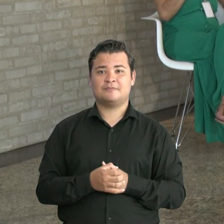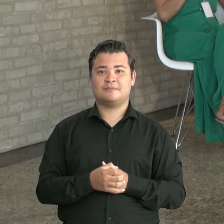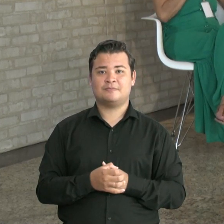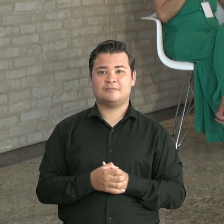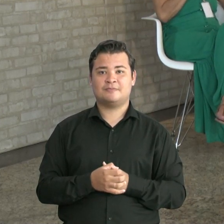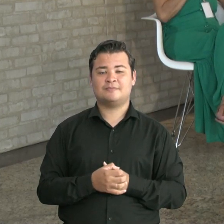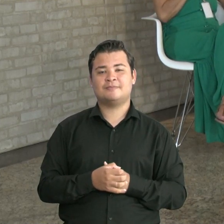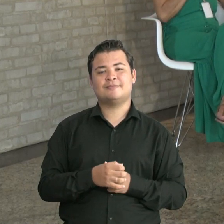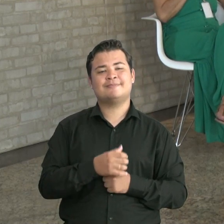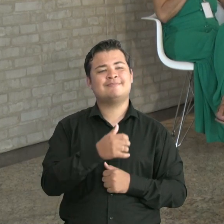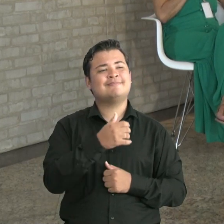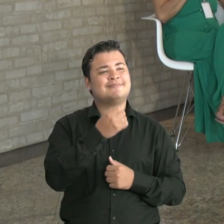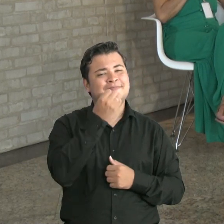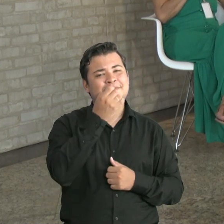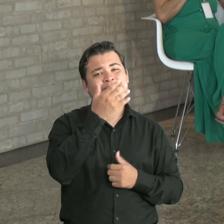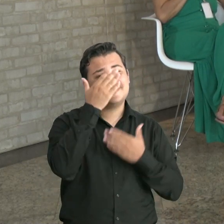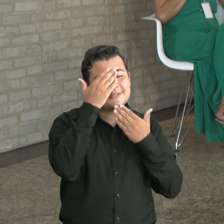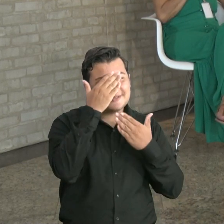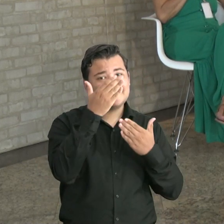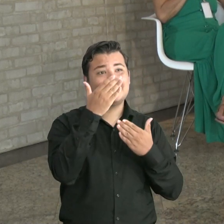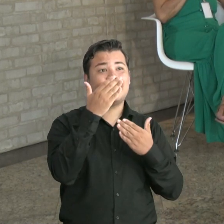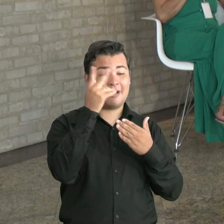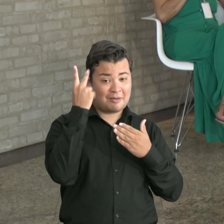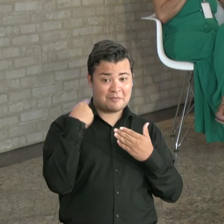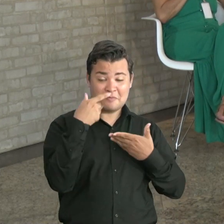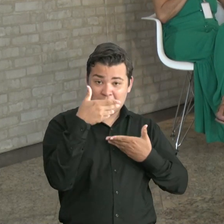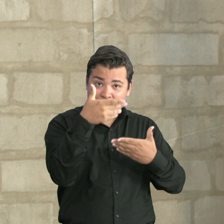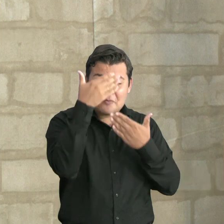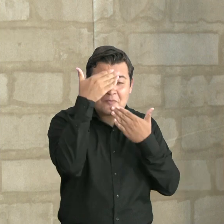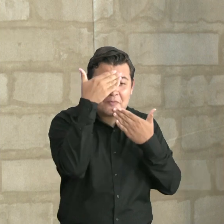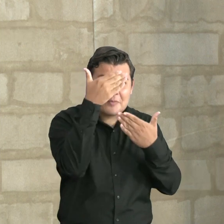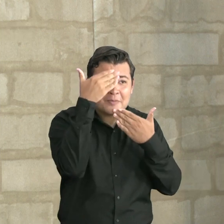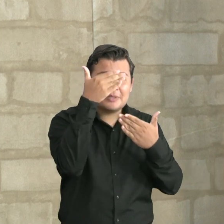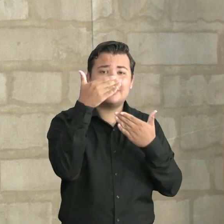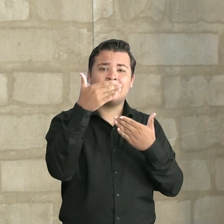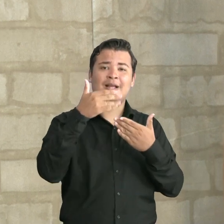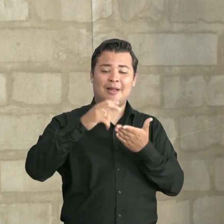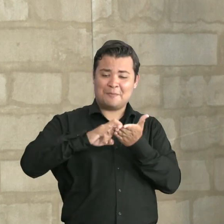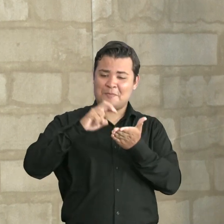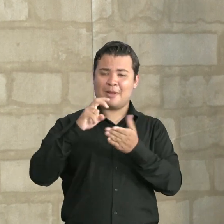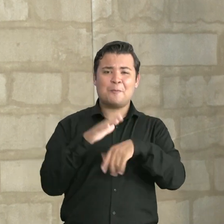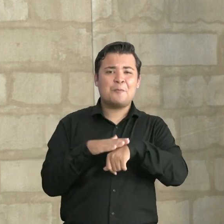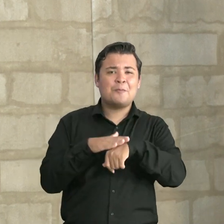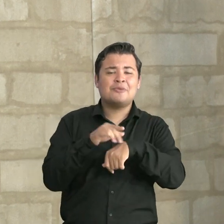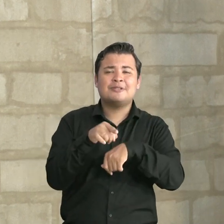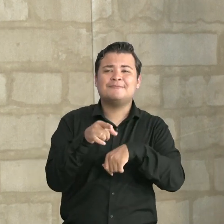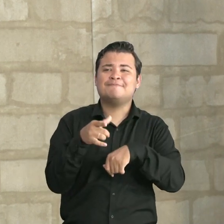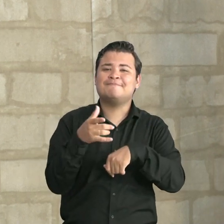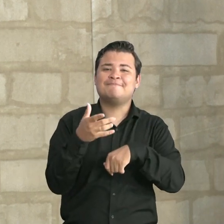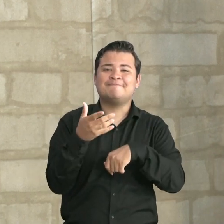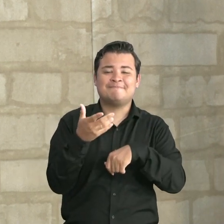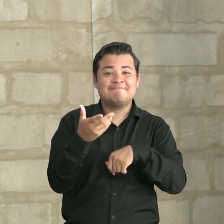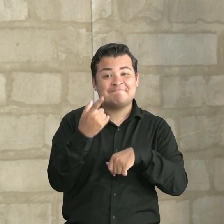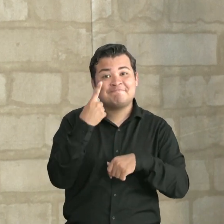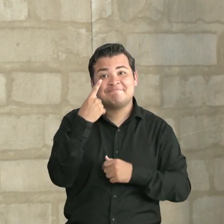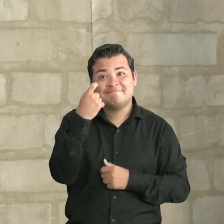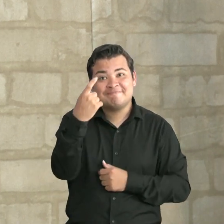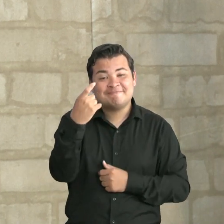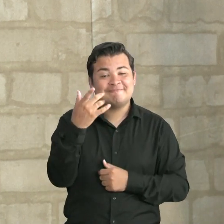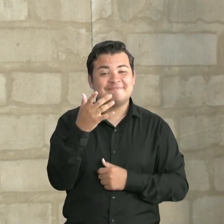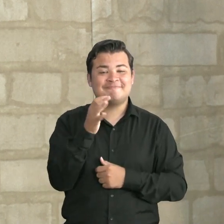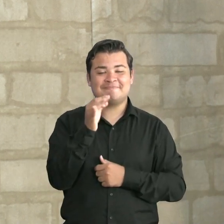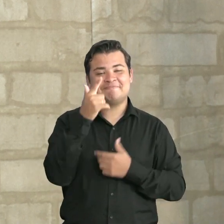Que bom, Camila. Eu agradeço o convite, a participação. Foi uma manhã, assim, um momento bastante interessante,